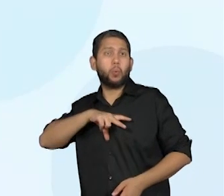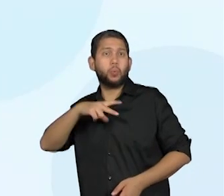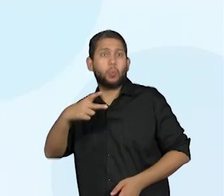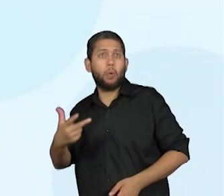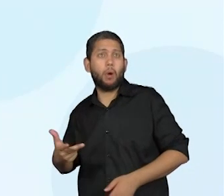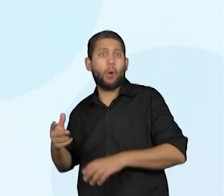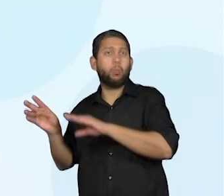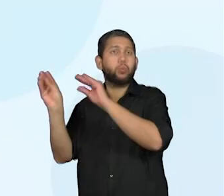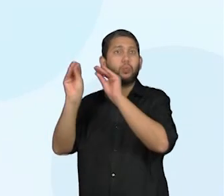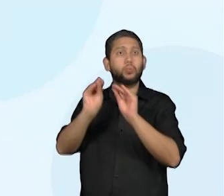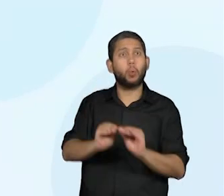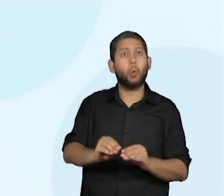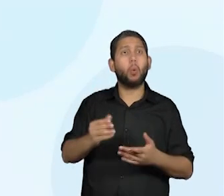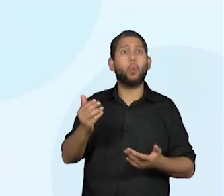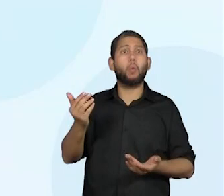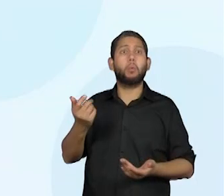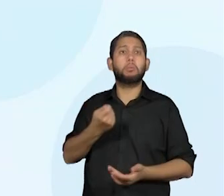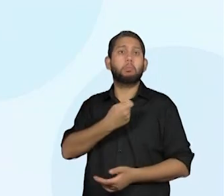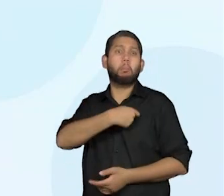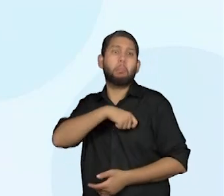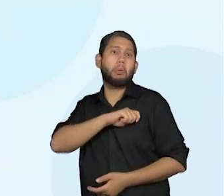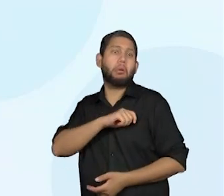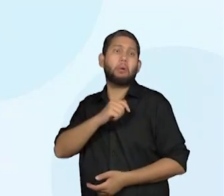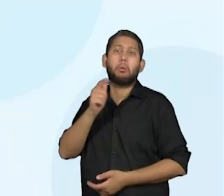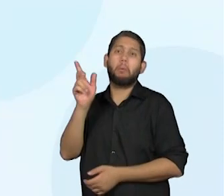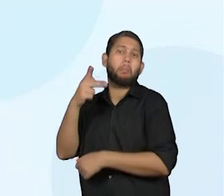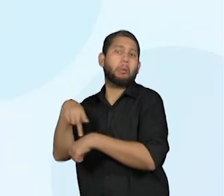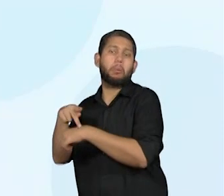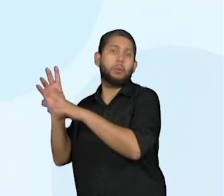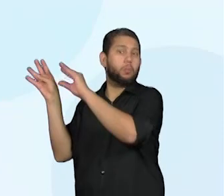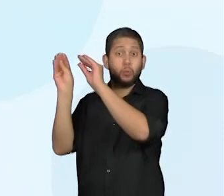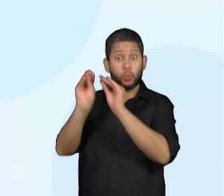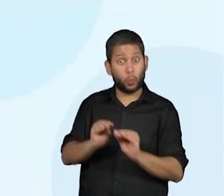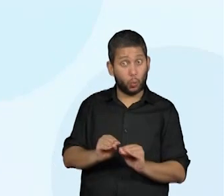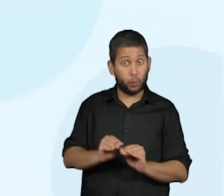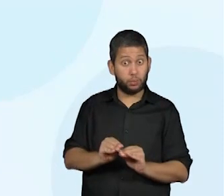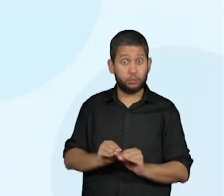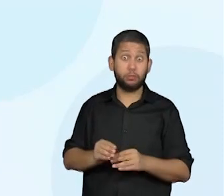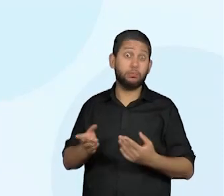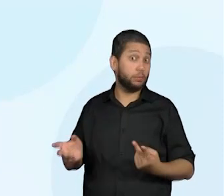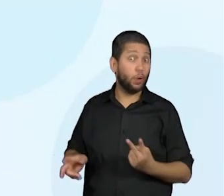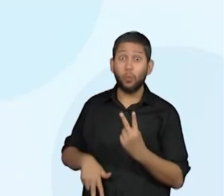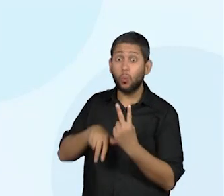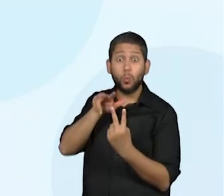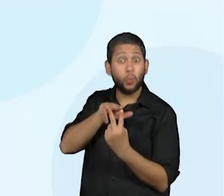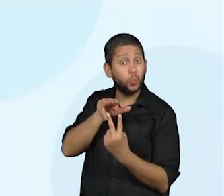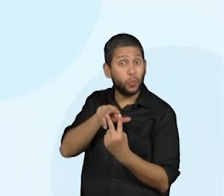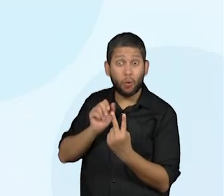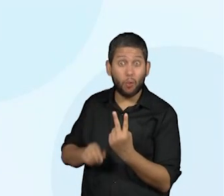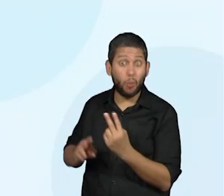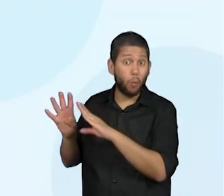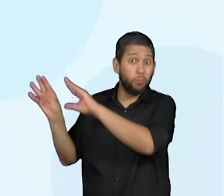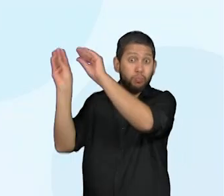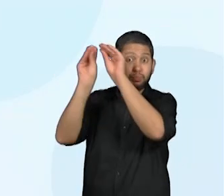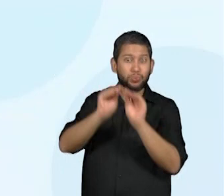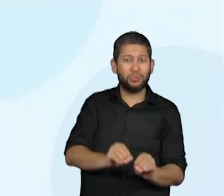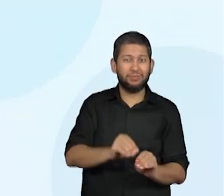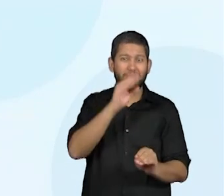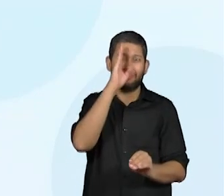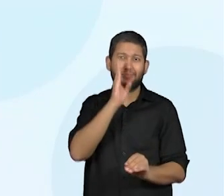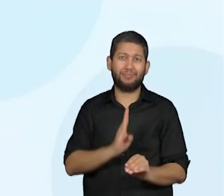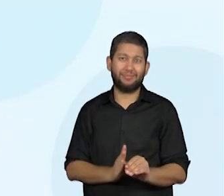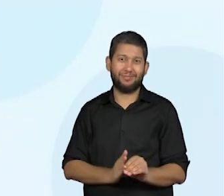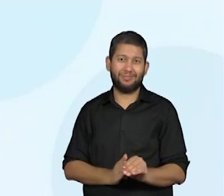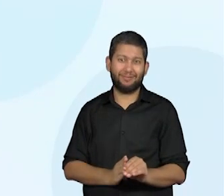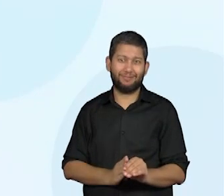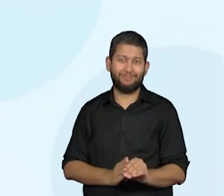da Europa, que também provavelmente ou são imigrantes ou filhos de imigrantes. E a gente